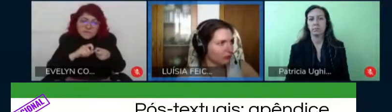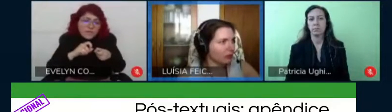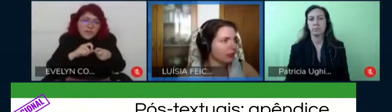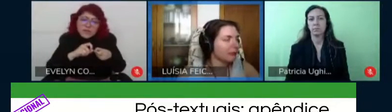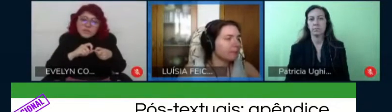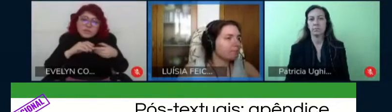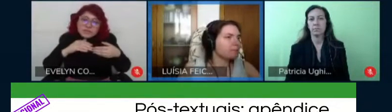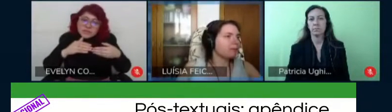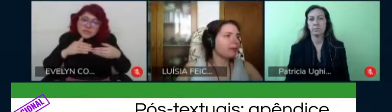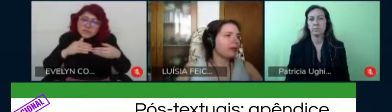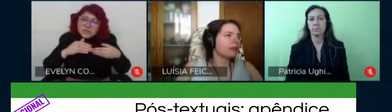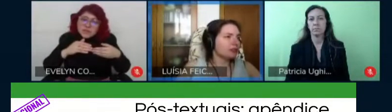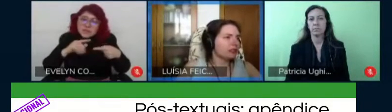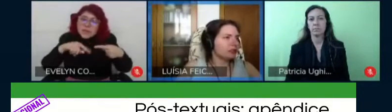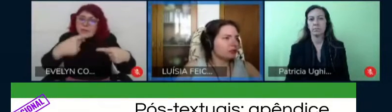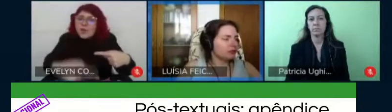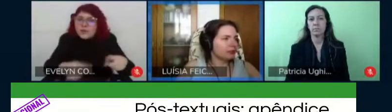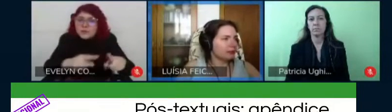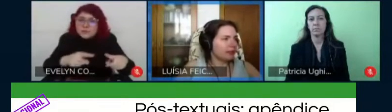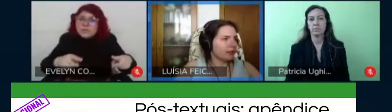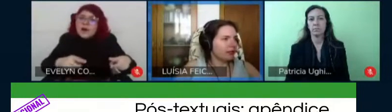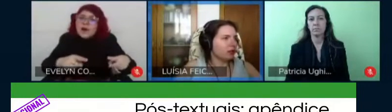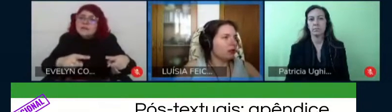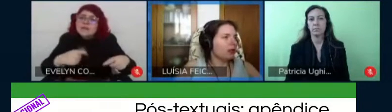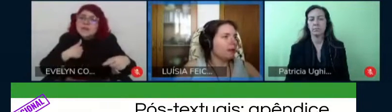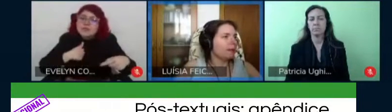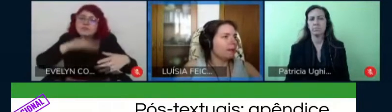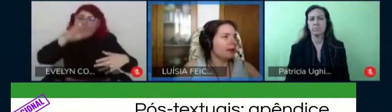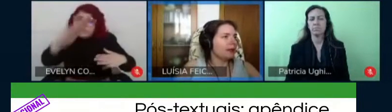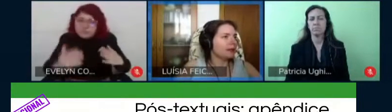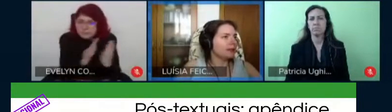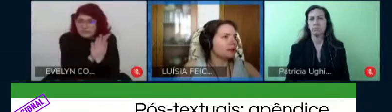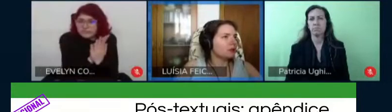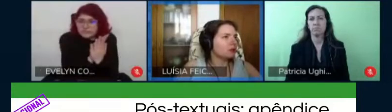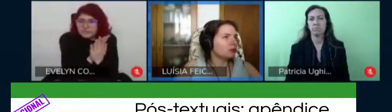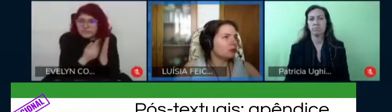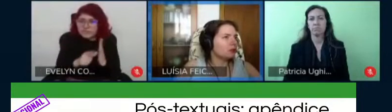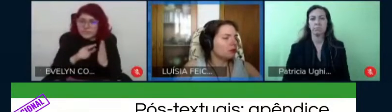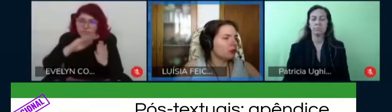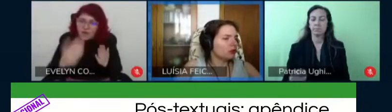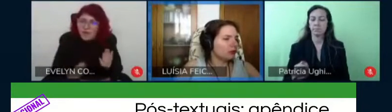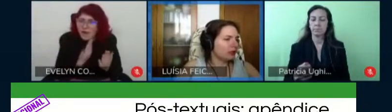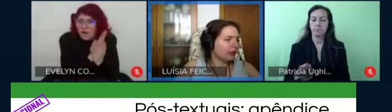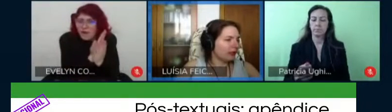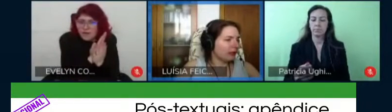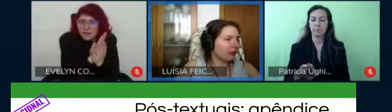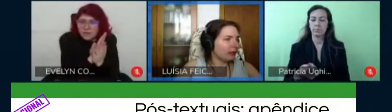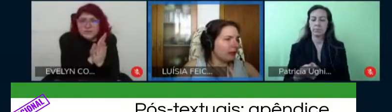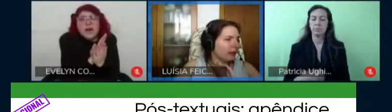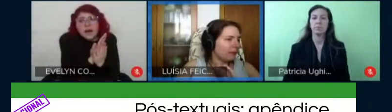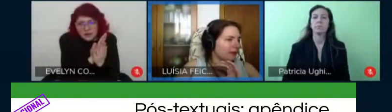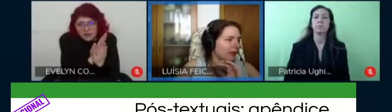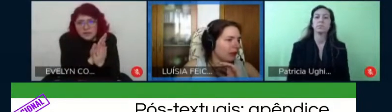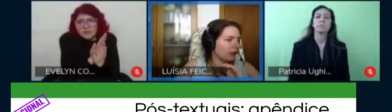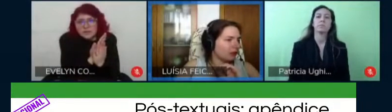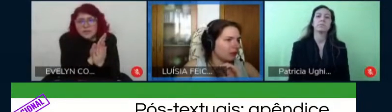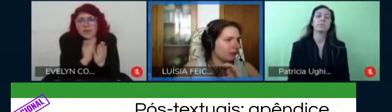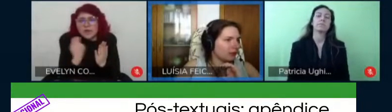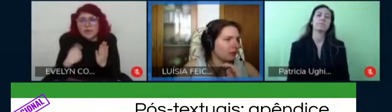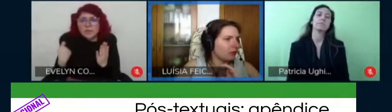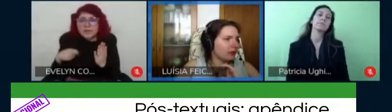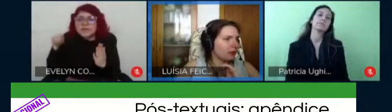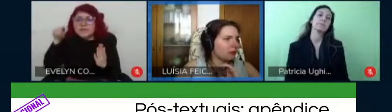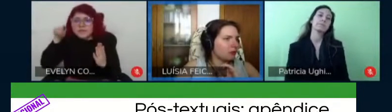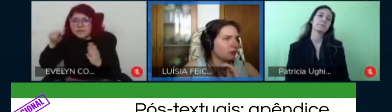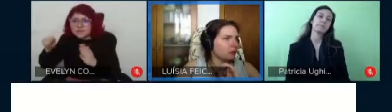eu me confundo. Eu não sei se eu consegui explicar direito. Mas um outro detalhe, mas a